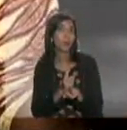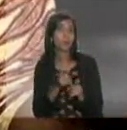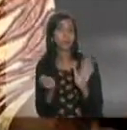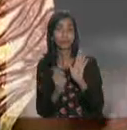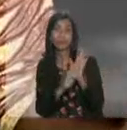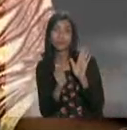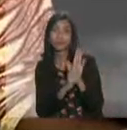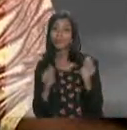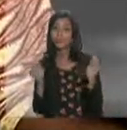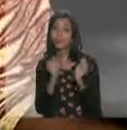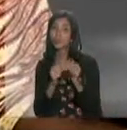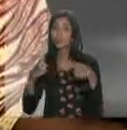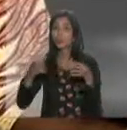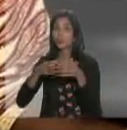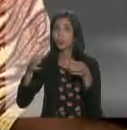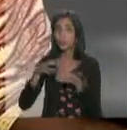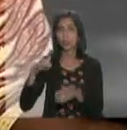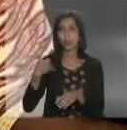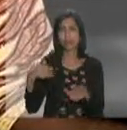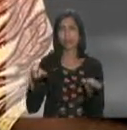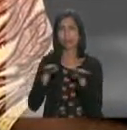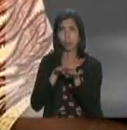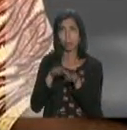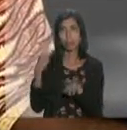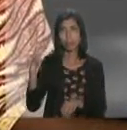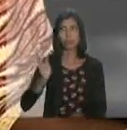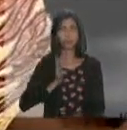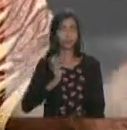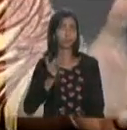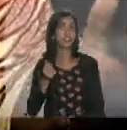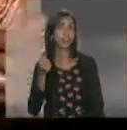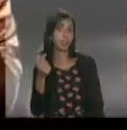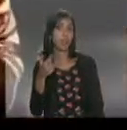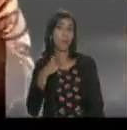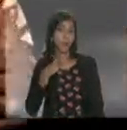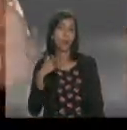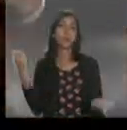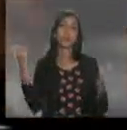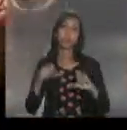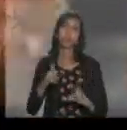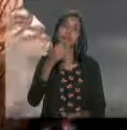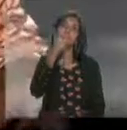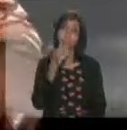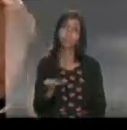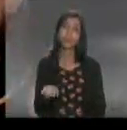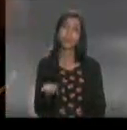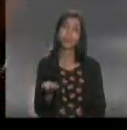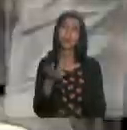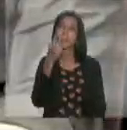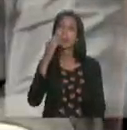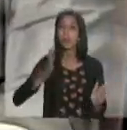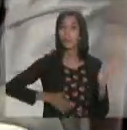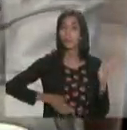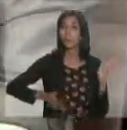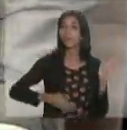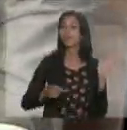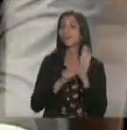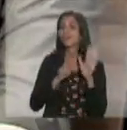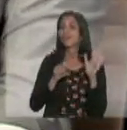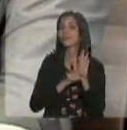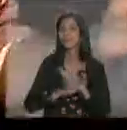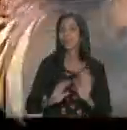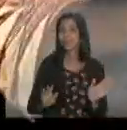uma turma de garotos da mesma idade, com dinheiro, quem ia rodar era eu. Então, seria o traficante, com